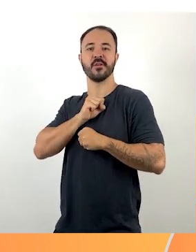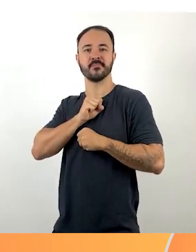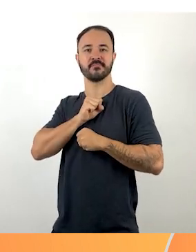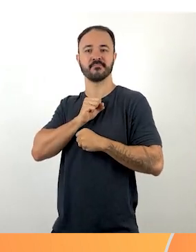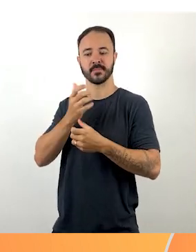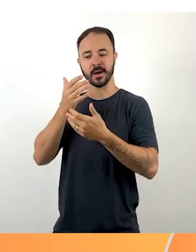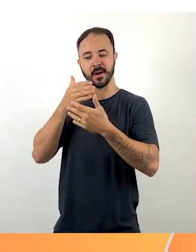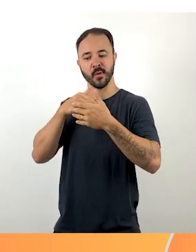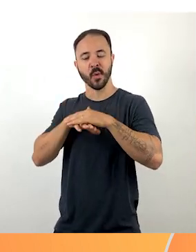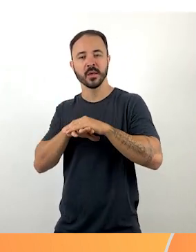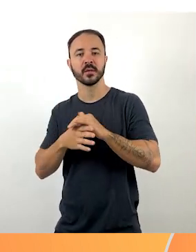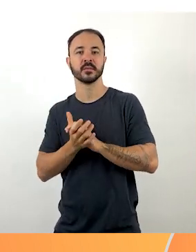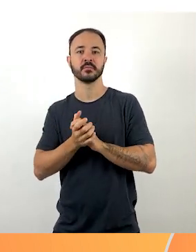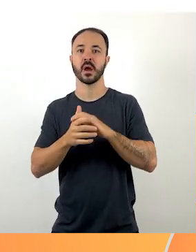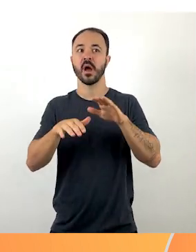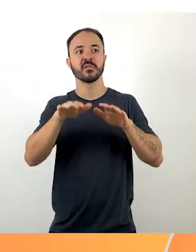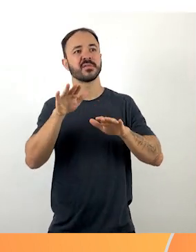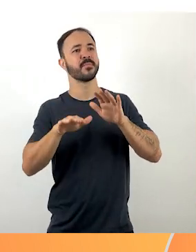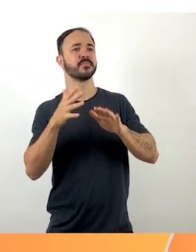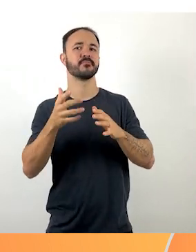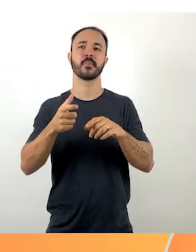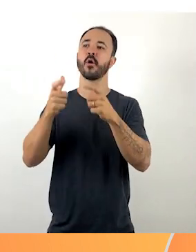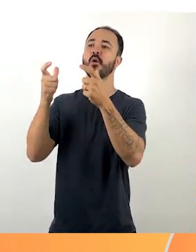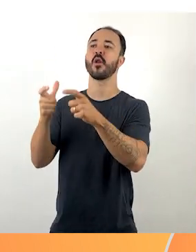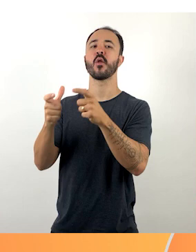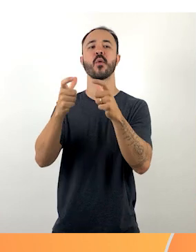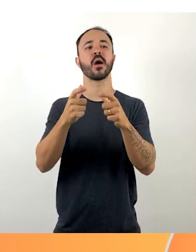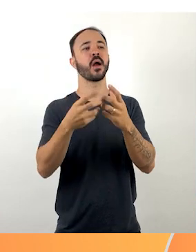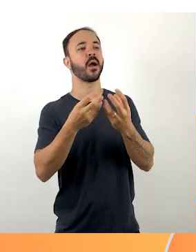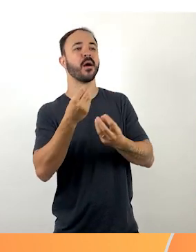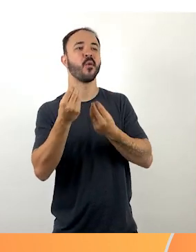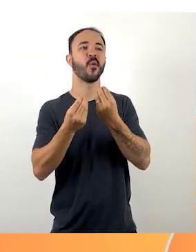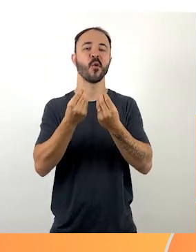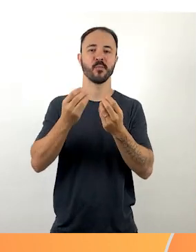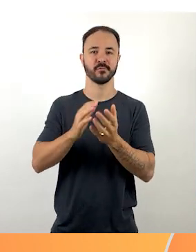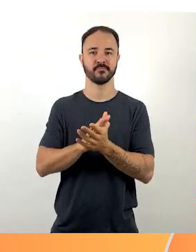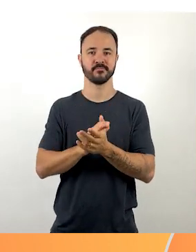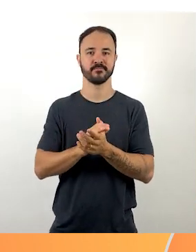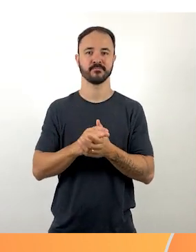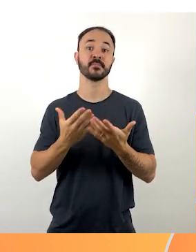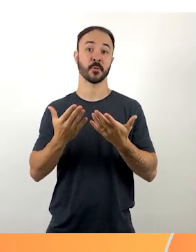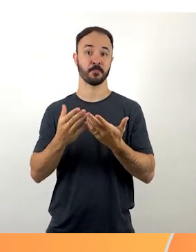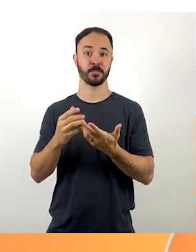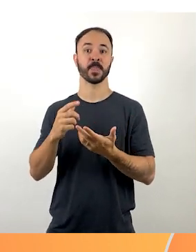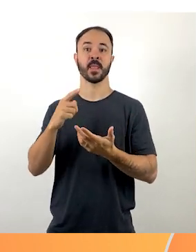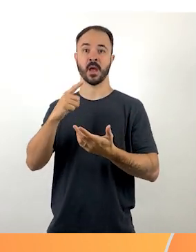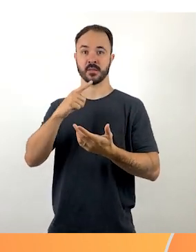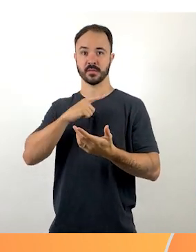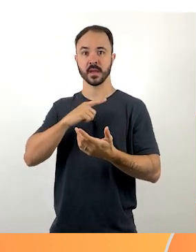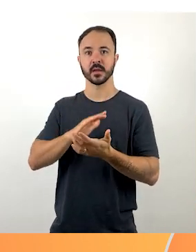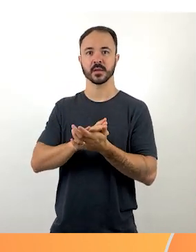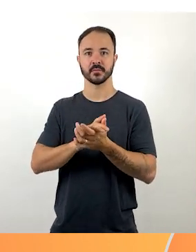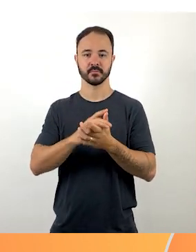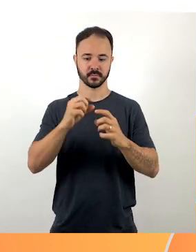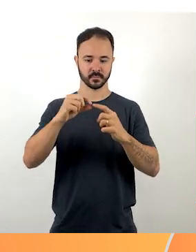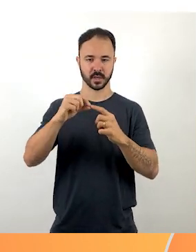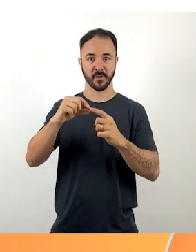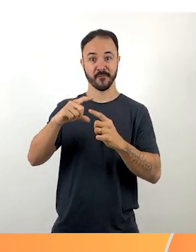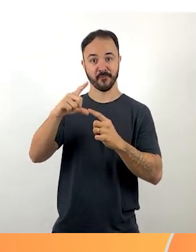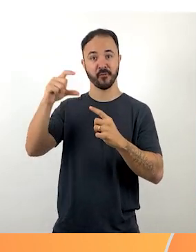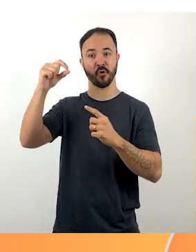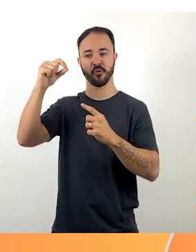meio. Depende de qual meio que a planta está, em qual bioma que ela vive. Então, consequentemente, você tem a espessura